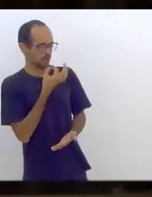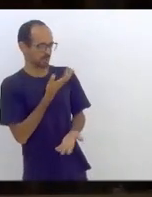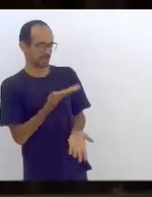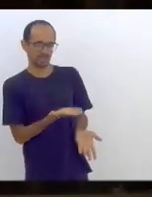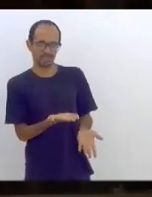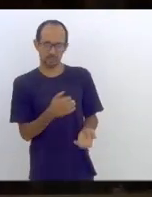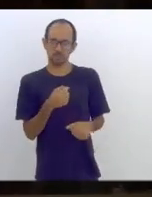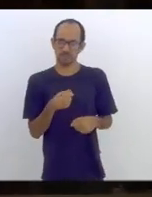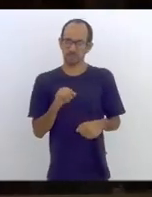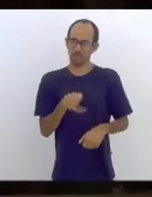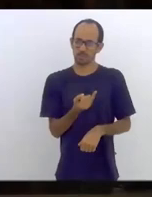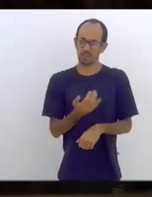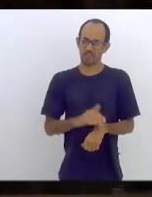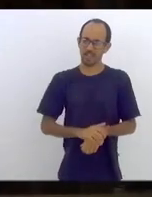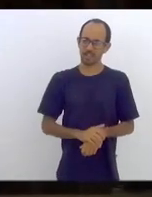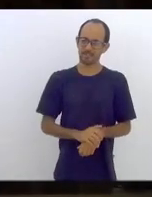aproveitar.